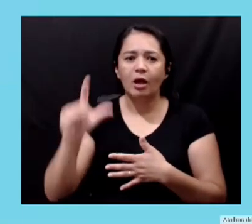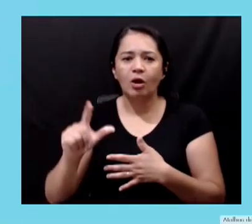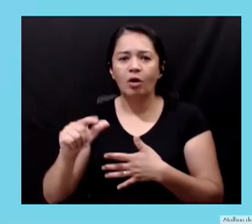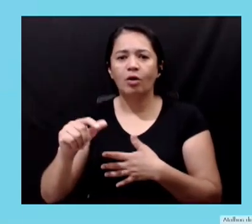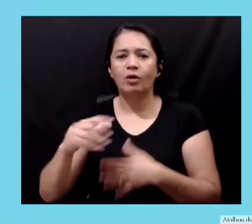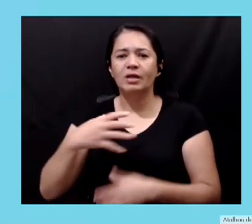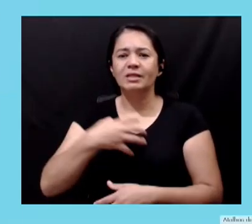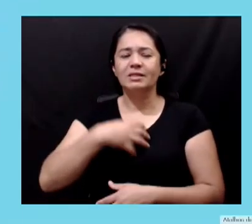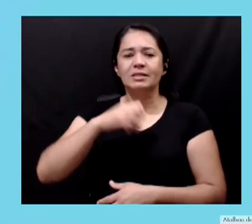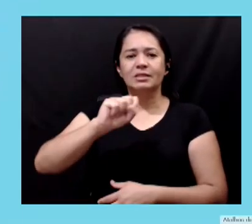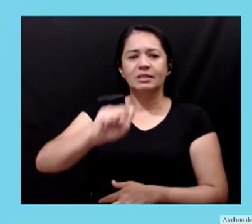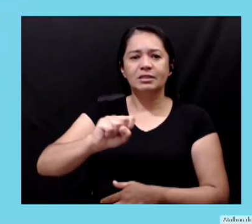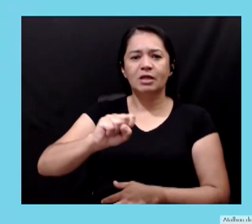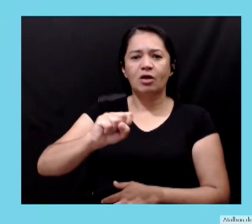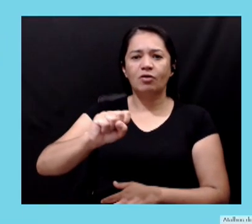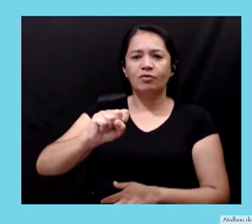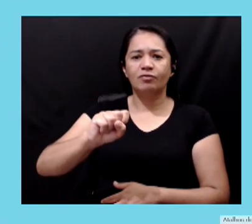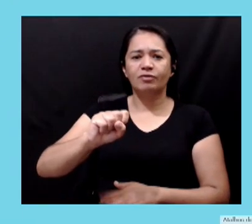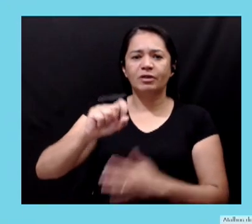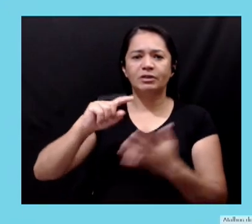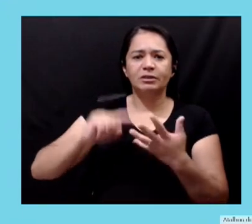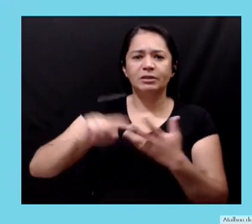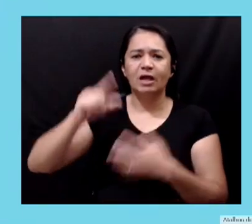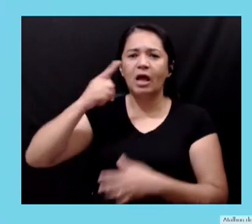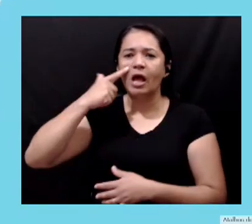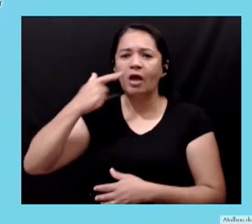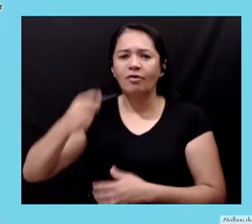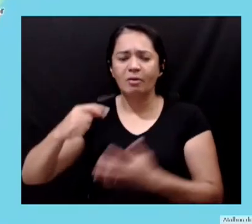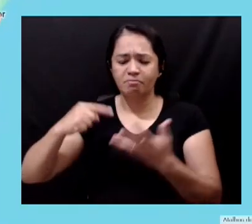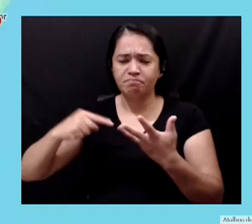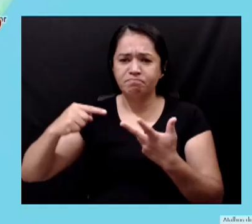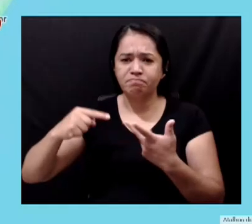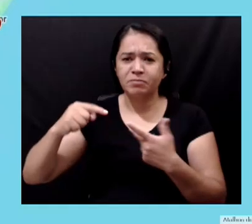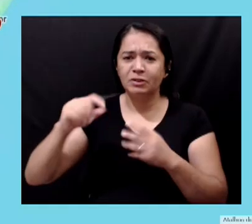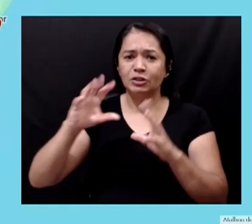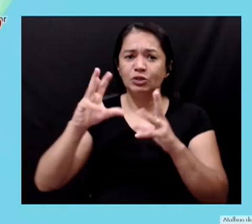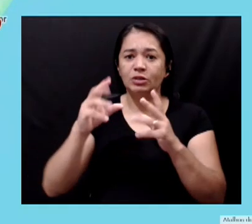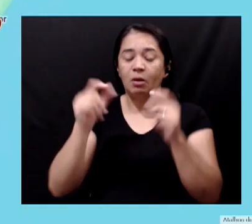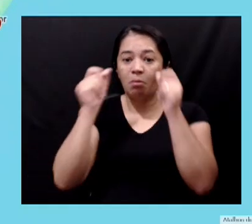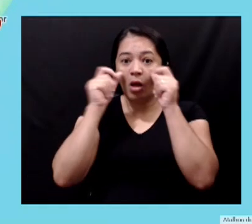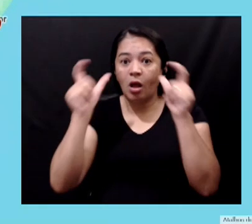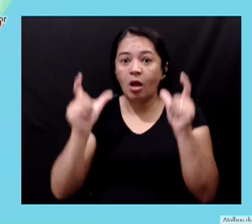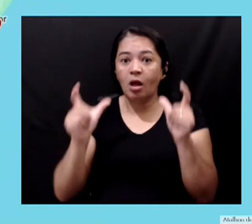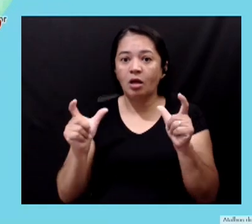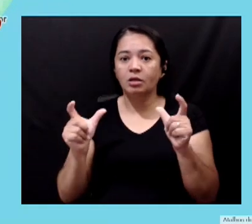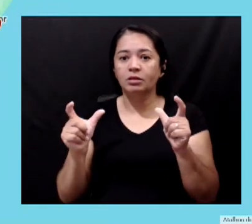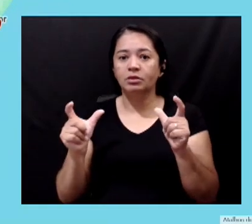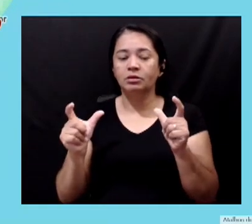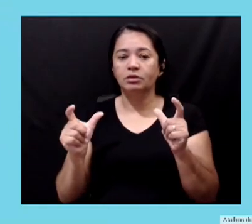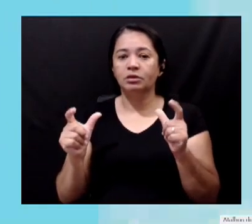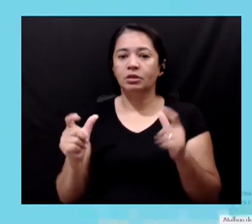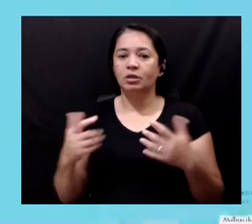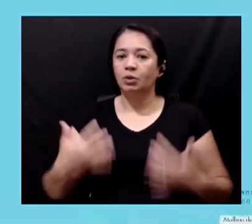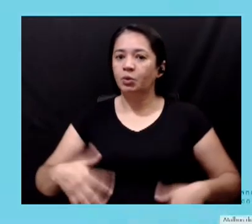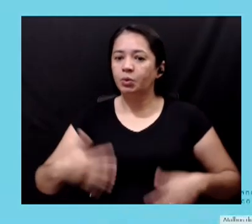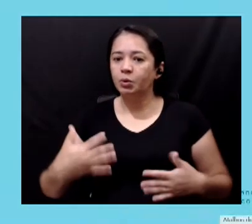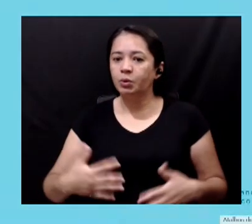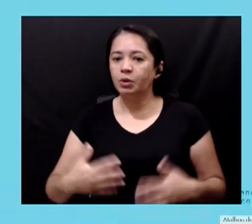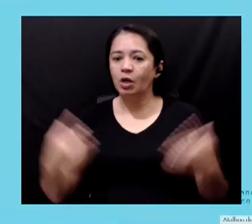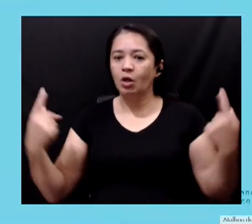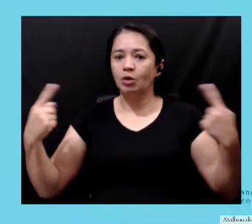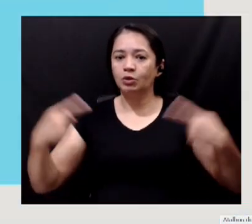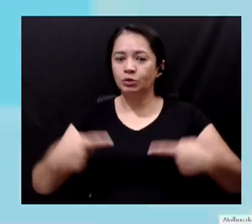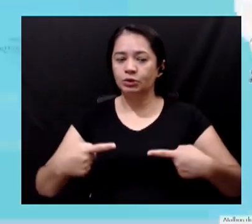Grande do Norte, Fortaleza. Gente, isso acende um alerta muito grande. Esse desafio ele está por